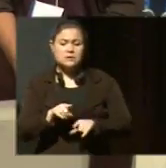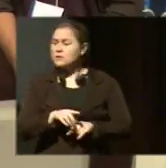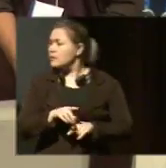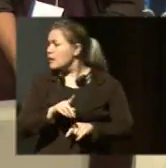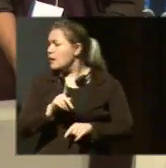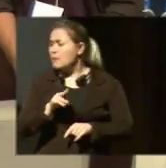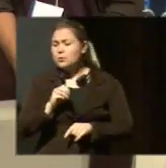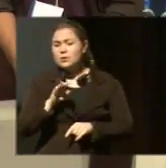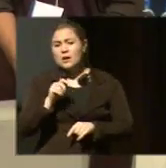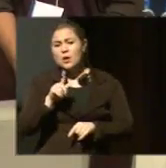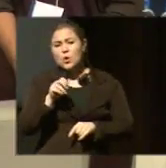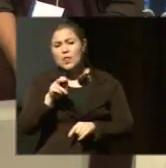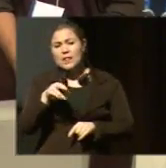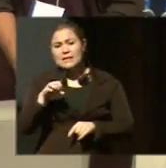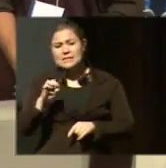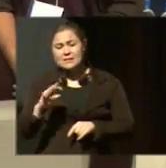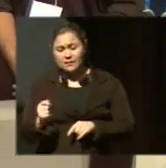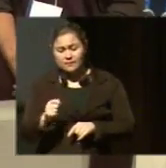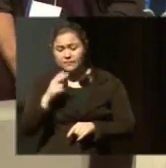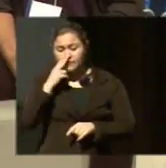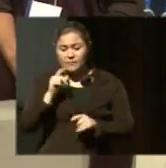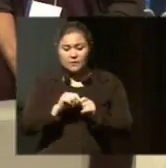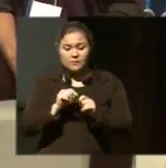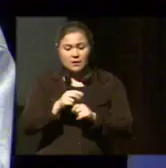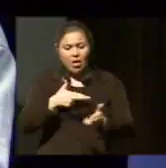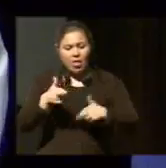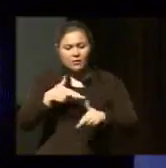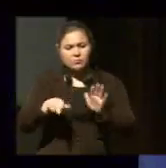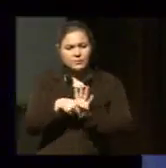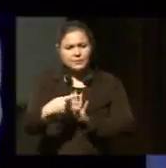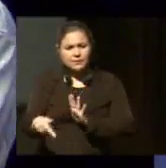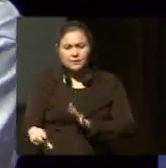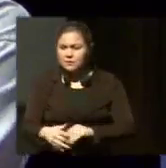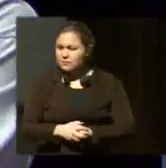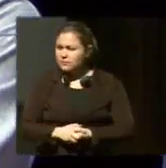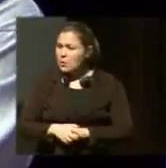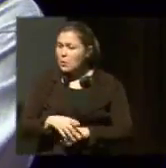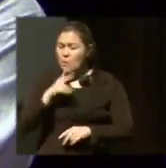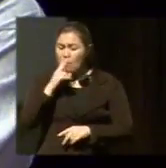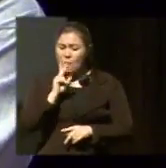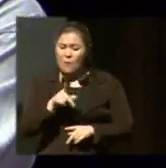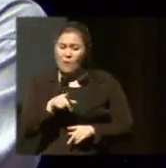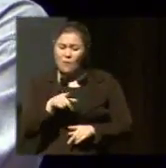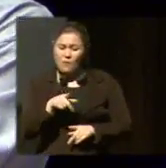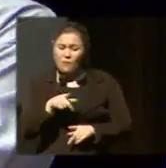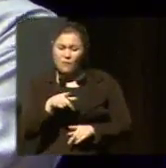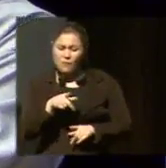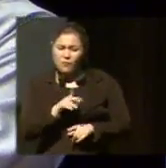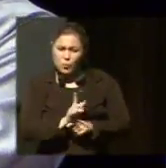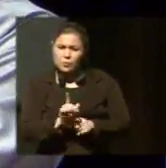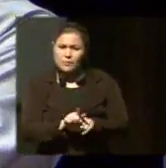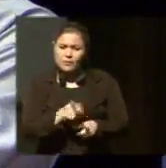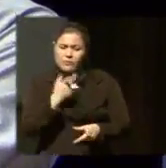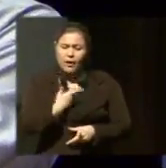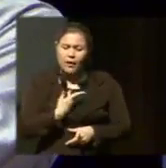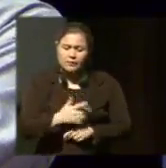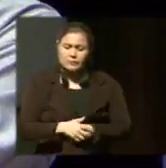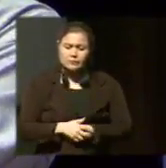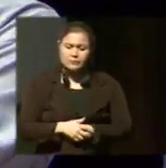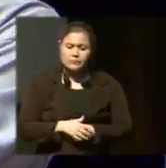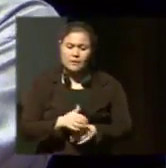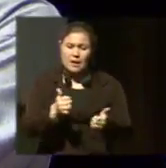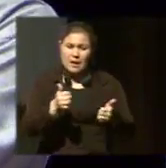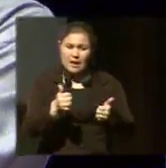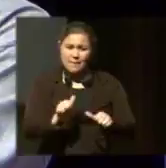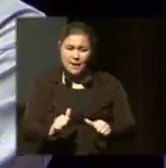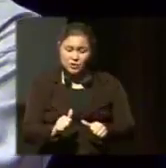vendo como eles são hoje em dia e foca no relacionamento deles. O filme também diz que a imagem